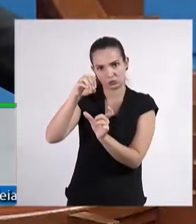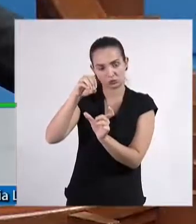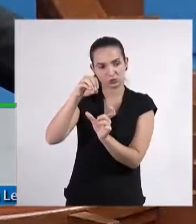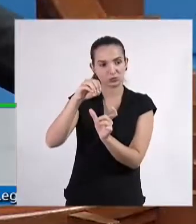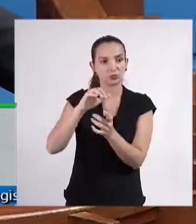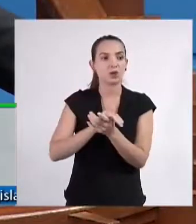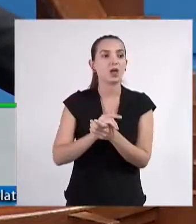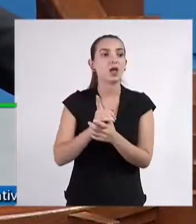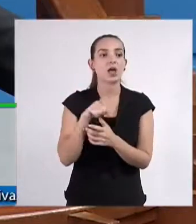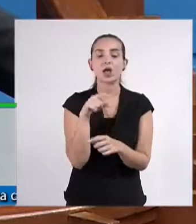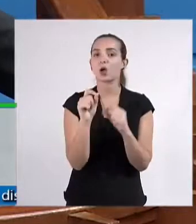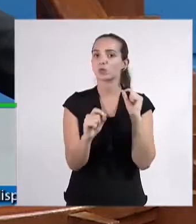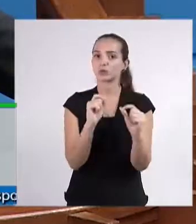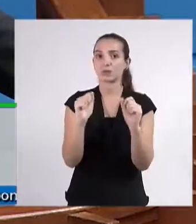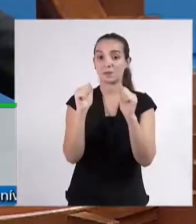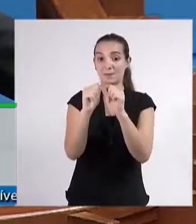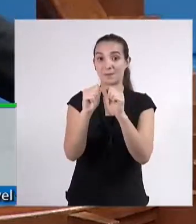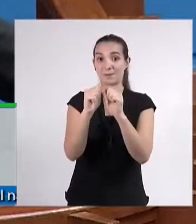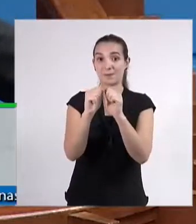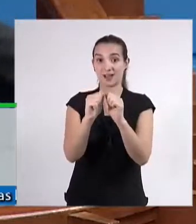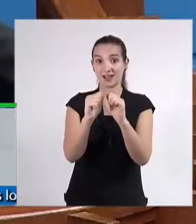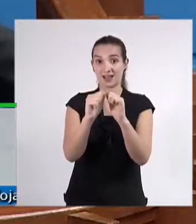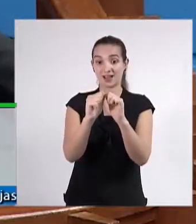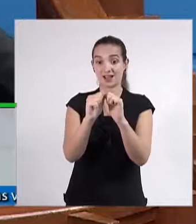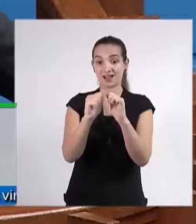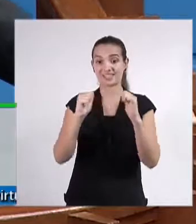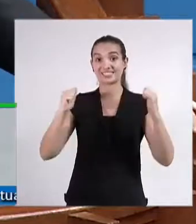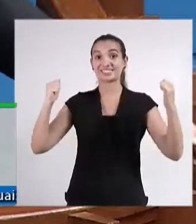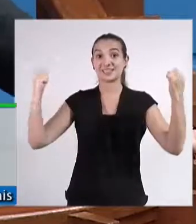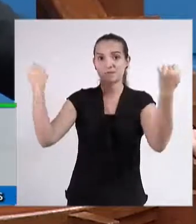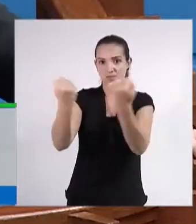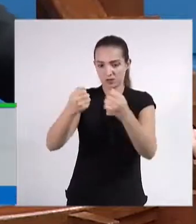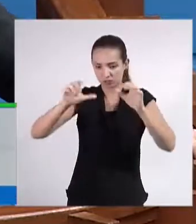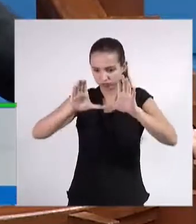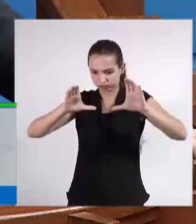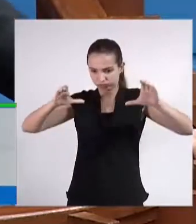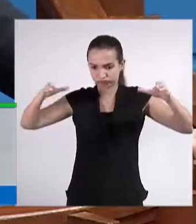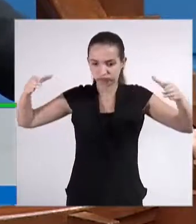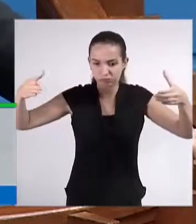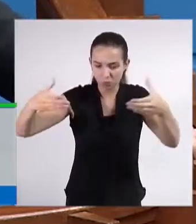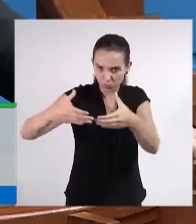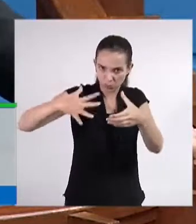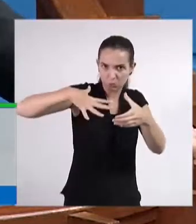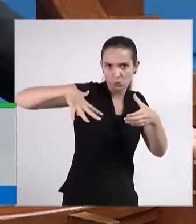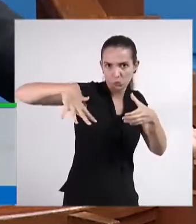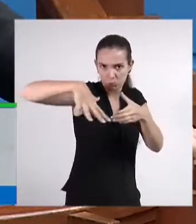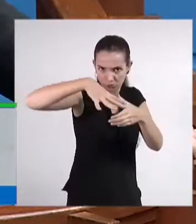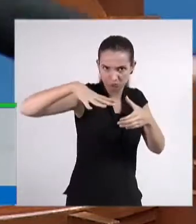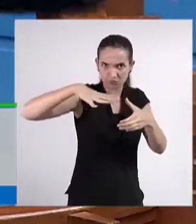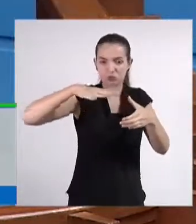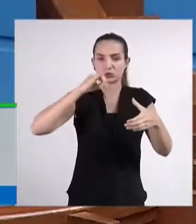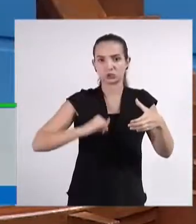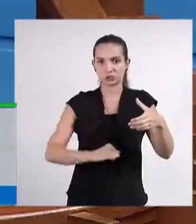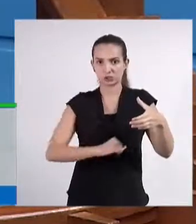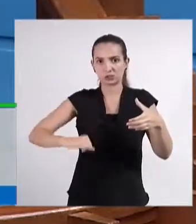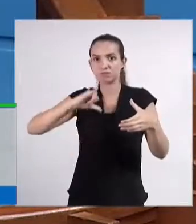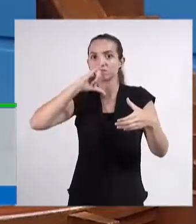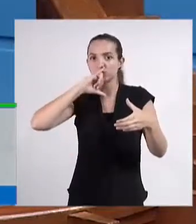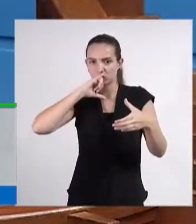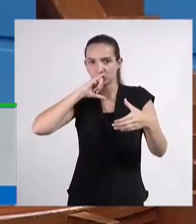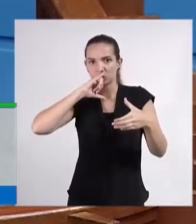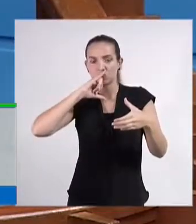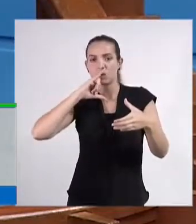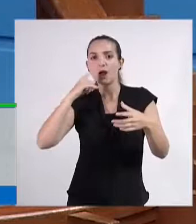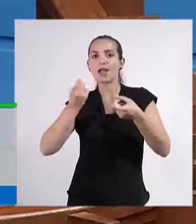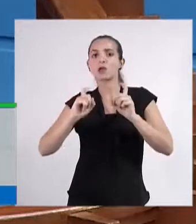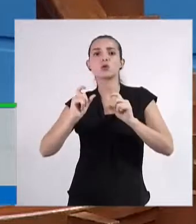convocada pelo Papa Francisco. Qual que é o objetivo desse sínodo? Discutir